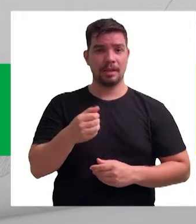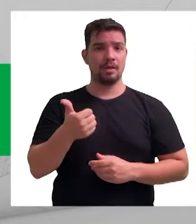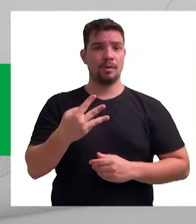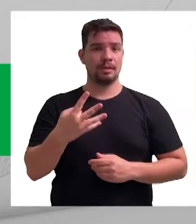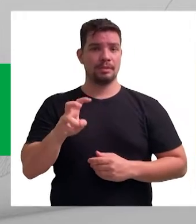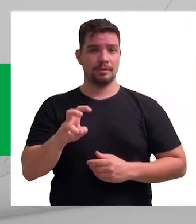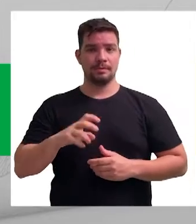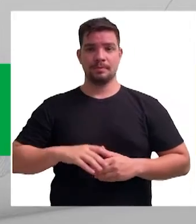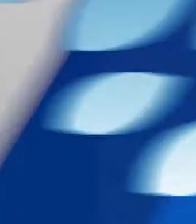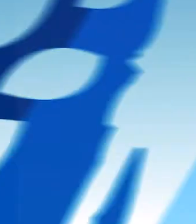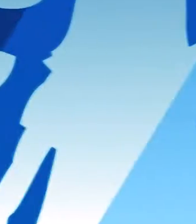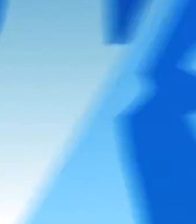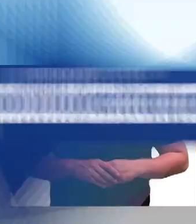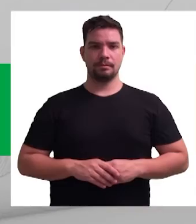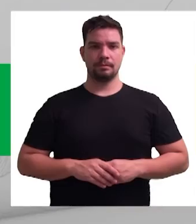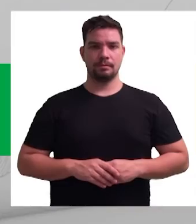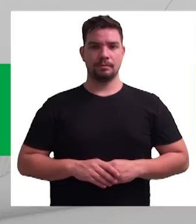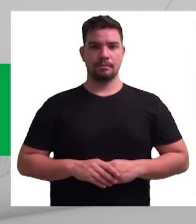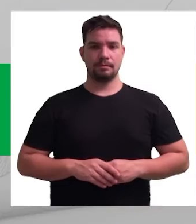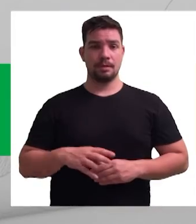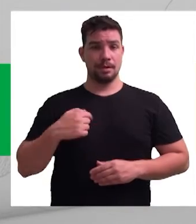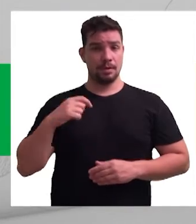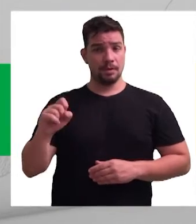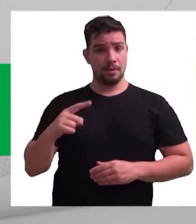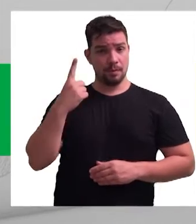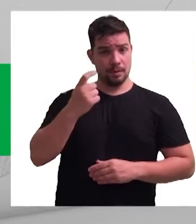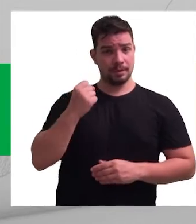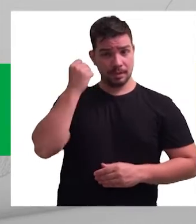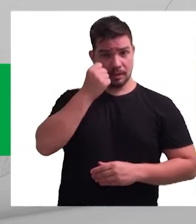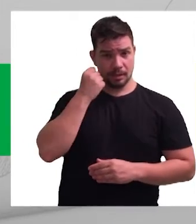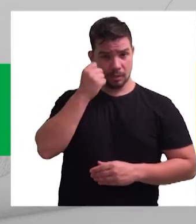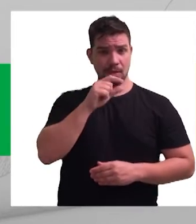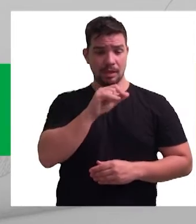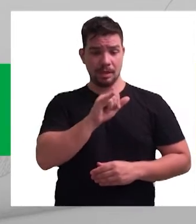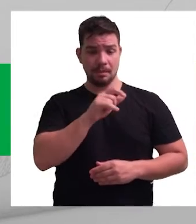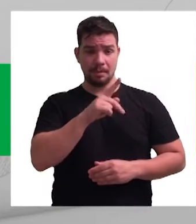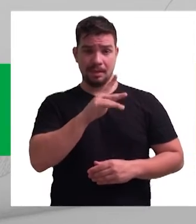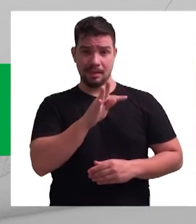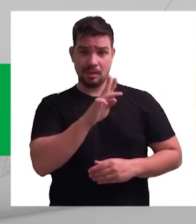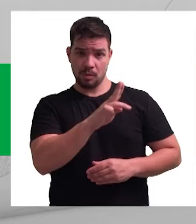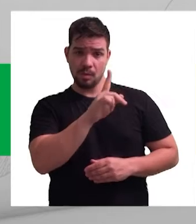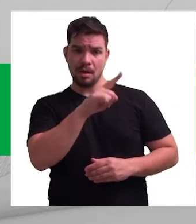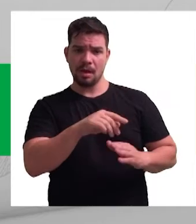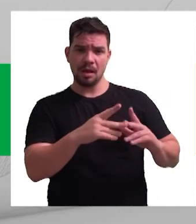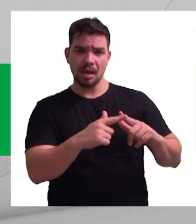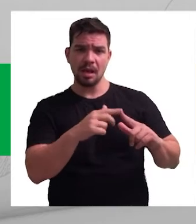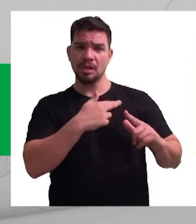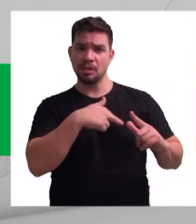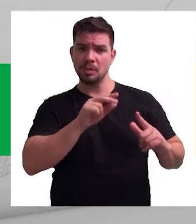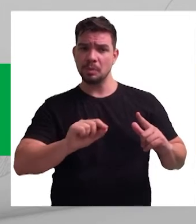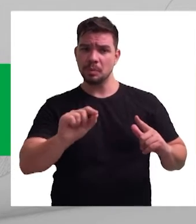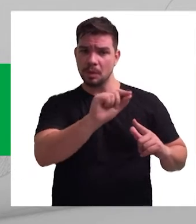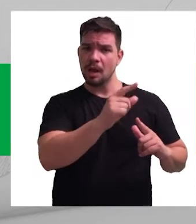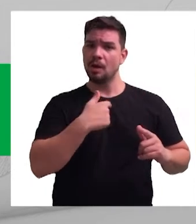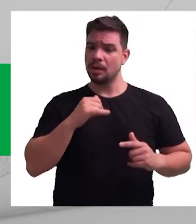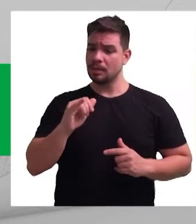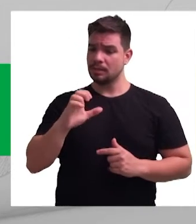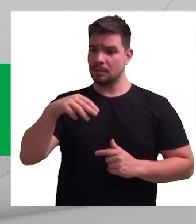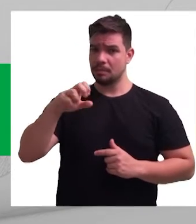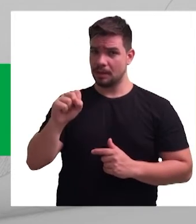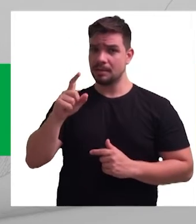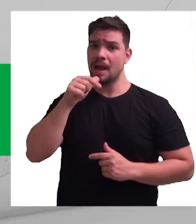Sica 1045. Quando eu era senador, aprovei a lei que tirou o IPTU de todos os templos religiosos. Agora vou tirar o ICMS da conta de